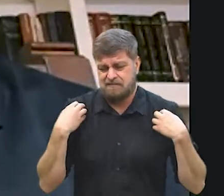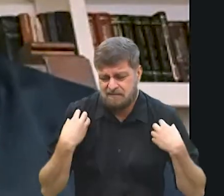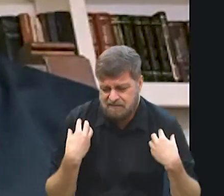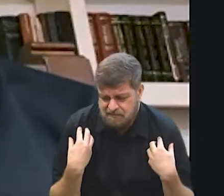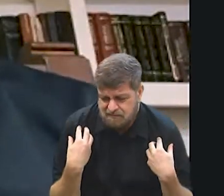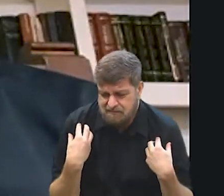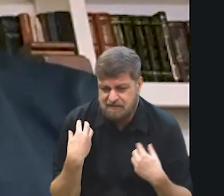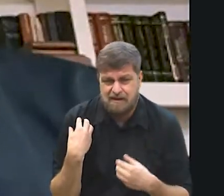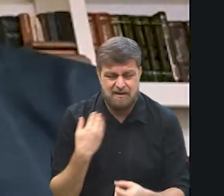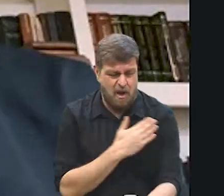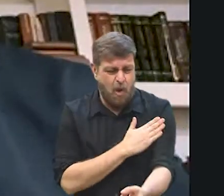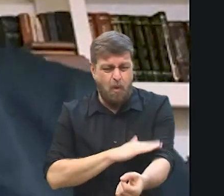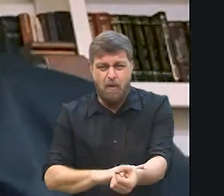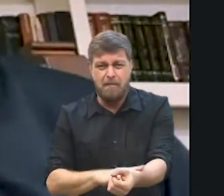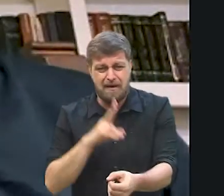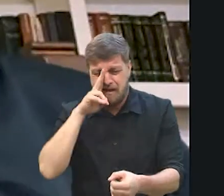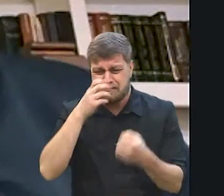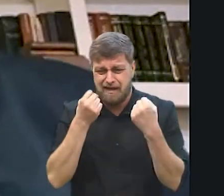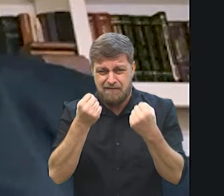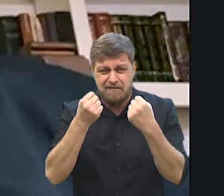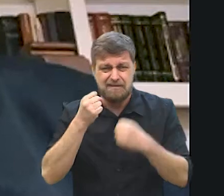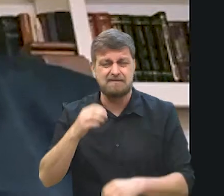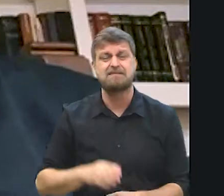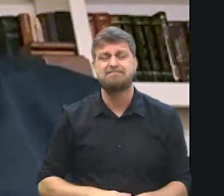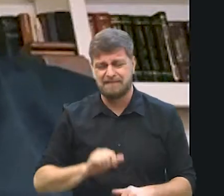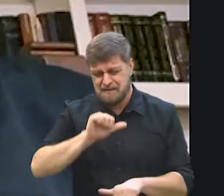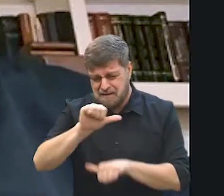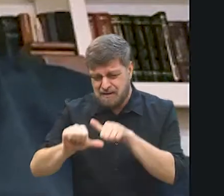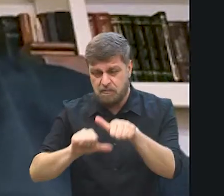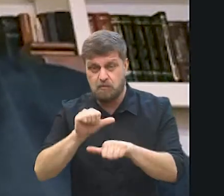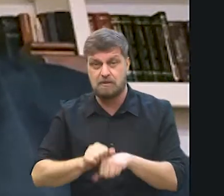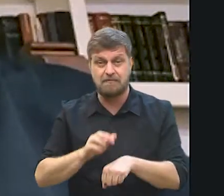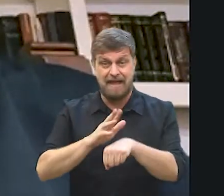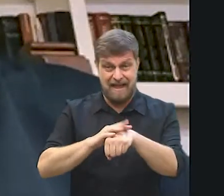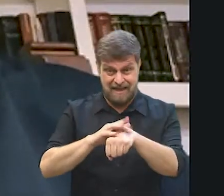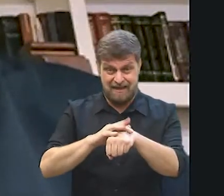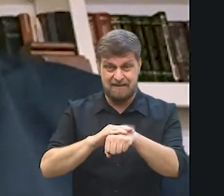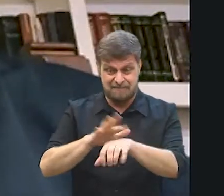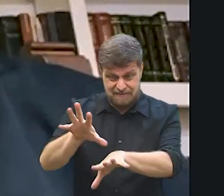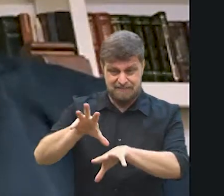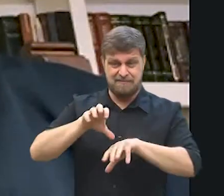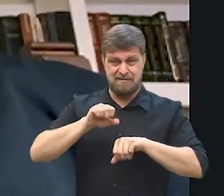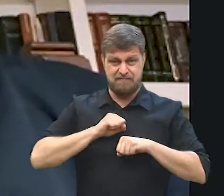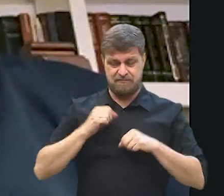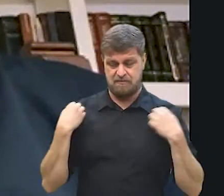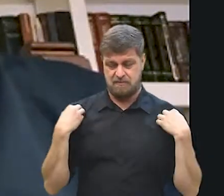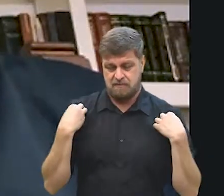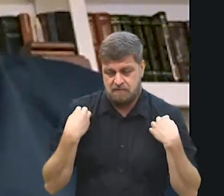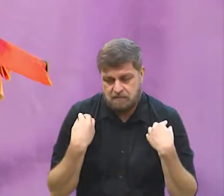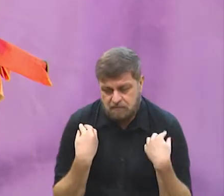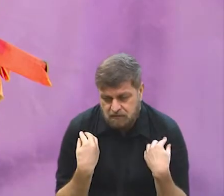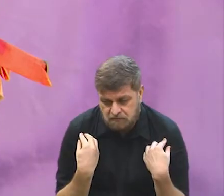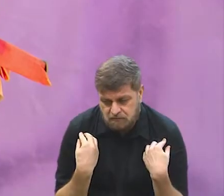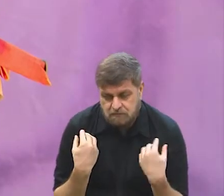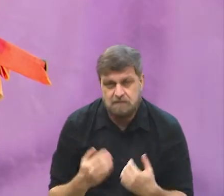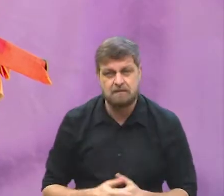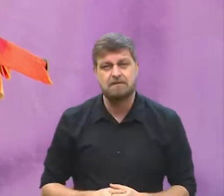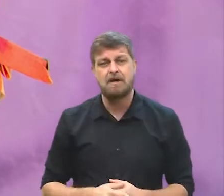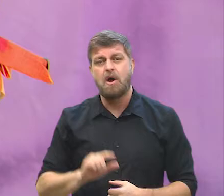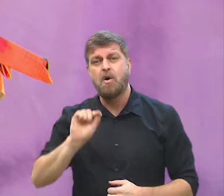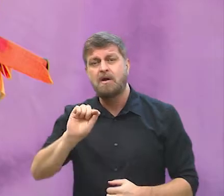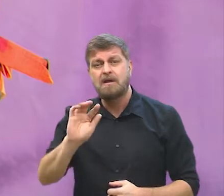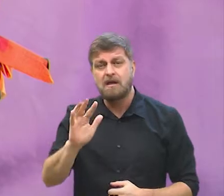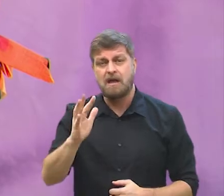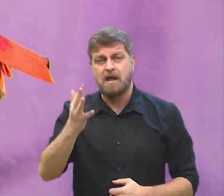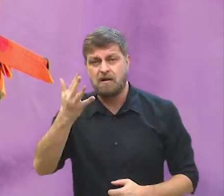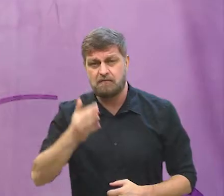dos braços. Mas, geralmente, as doenças associadas é que dão mais problemas de postura. Geralmente, o que se